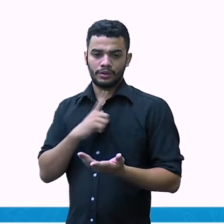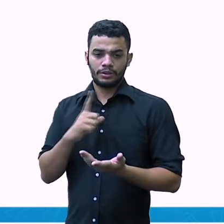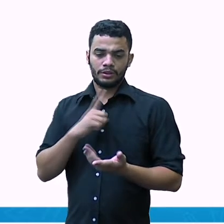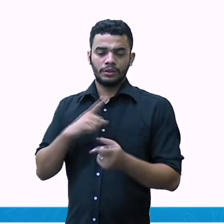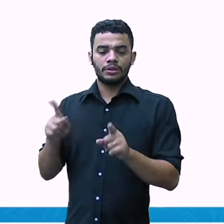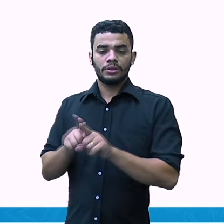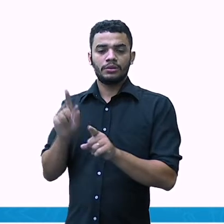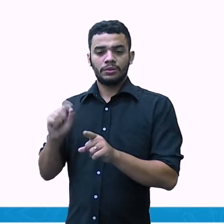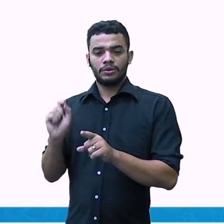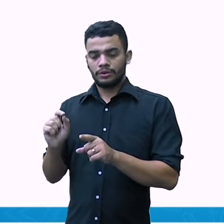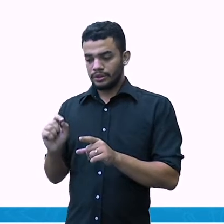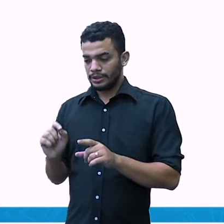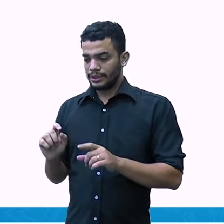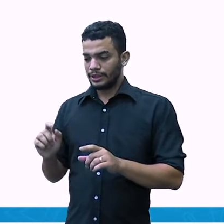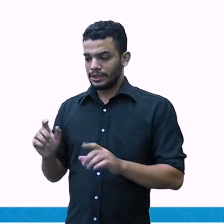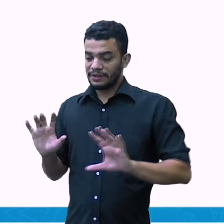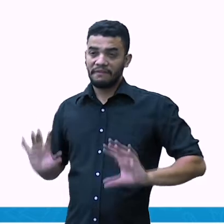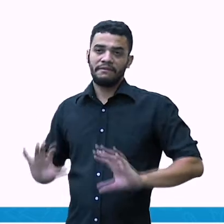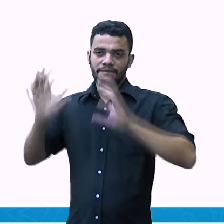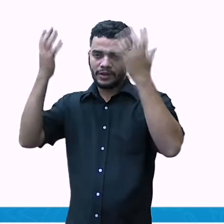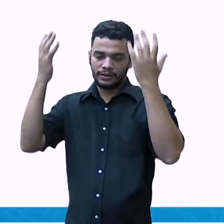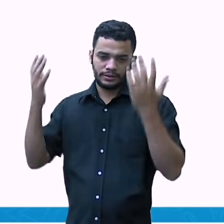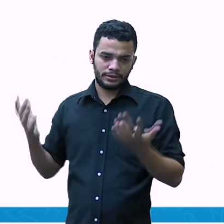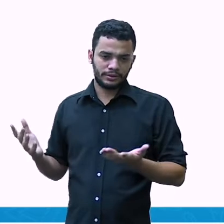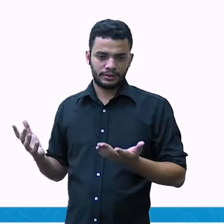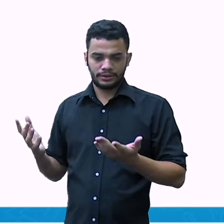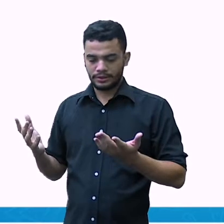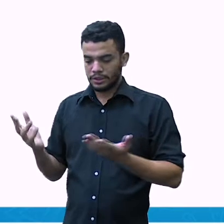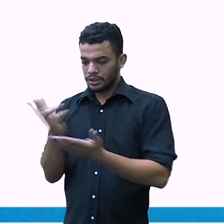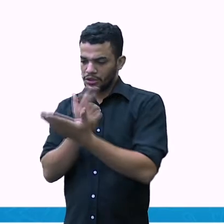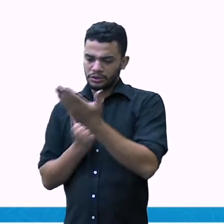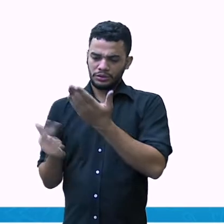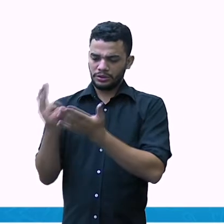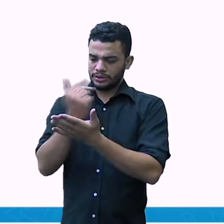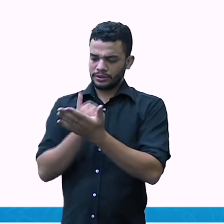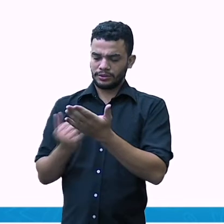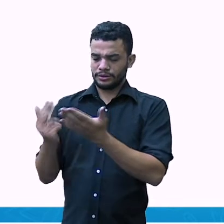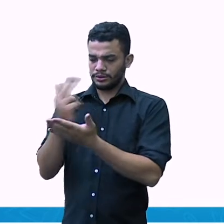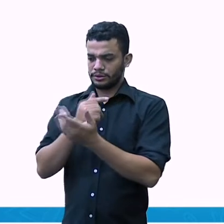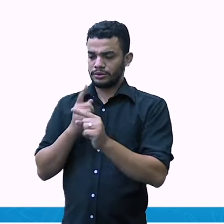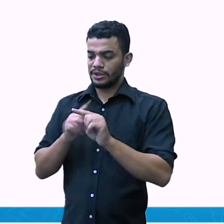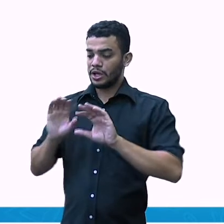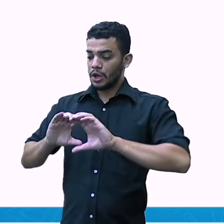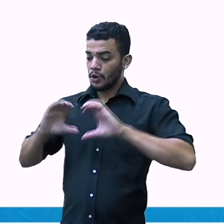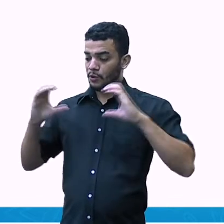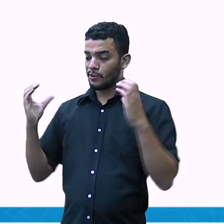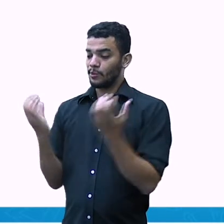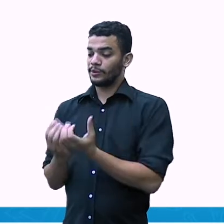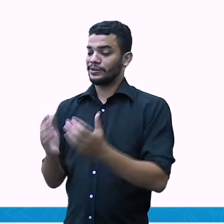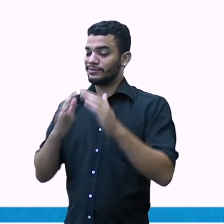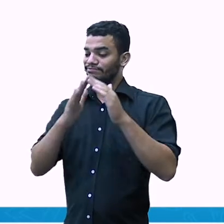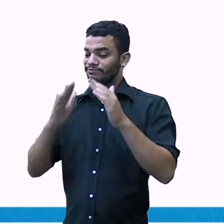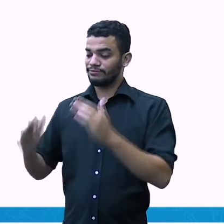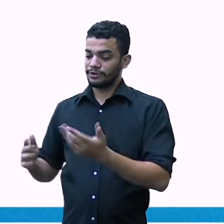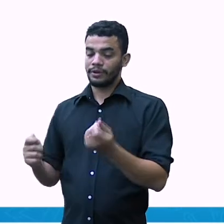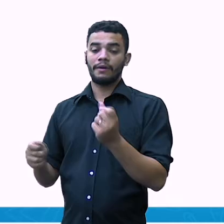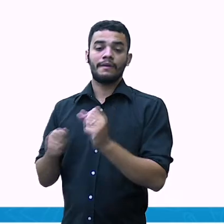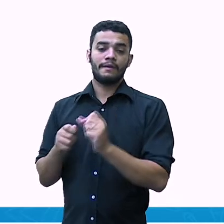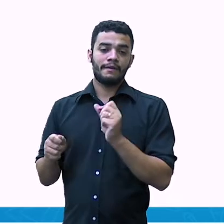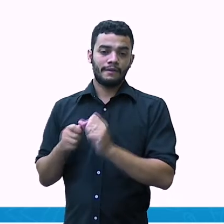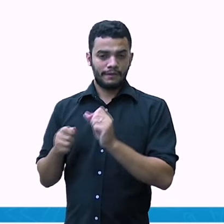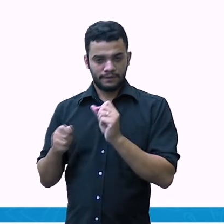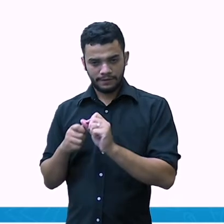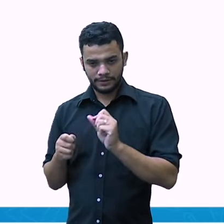e eventos, muitas vezes promovidos pela comunidade que ali vive. Veja a